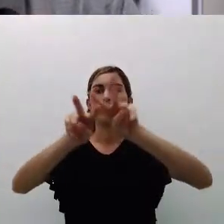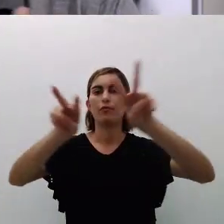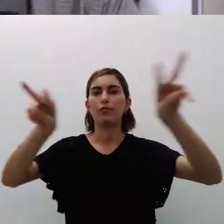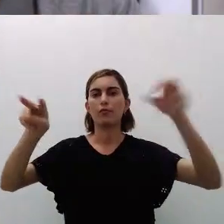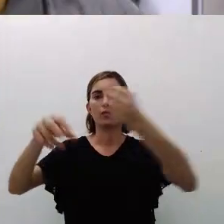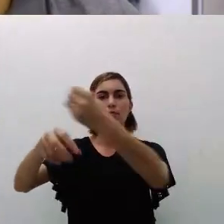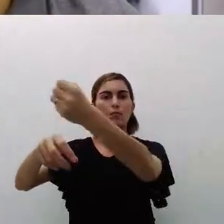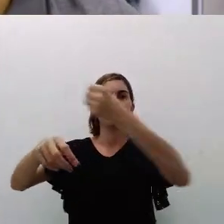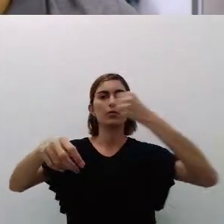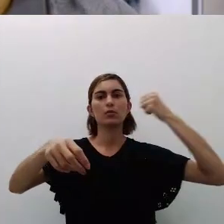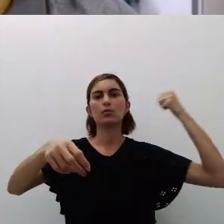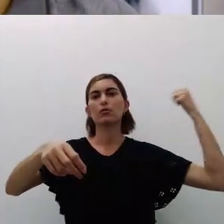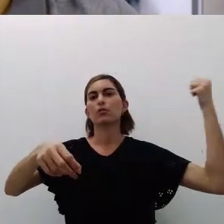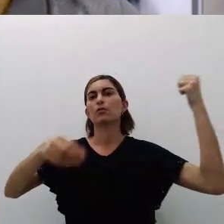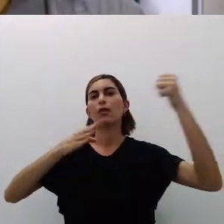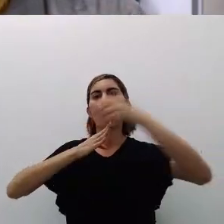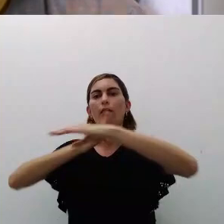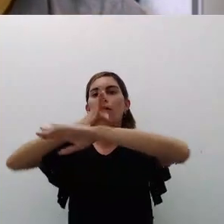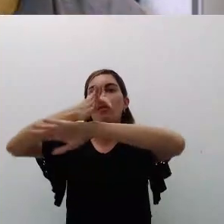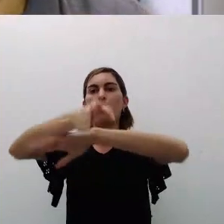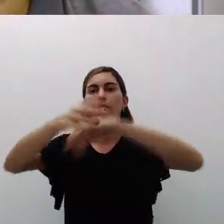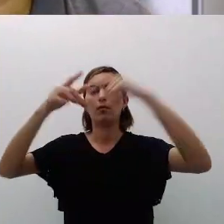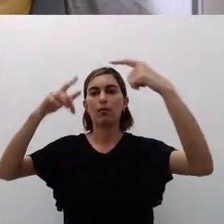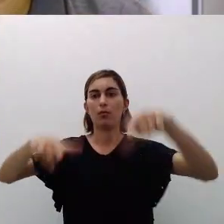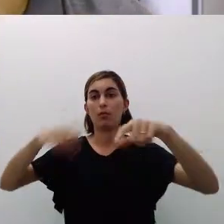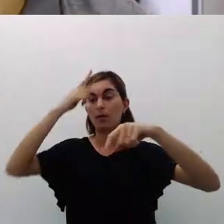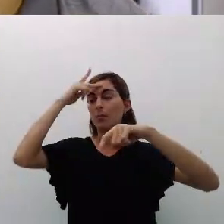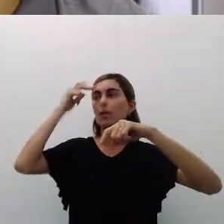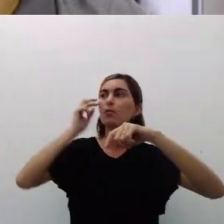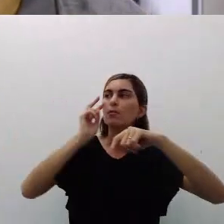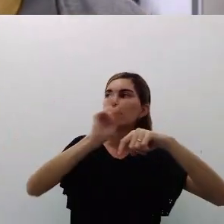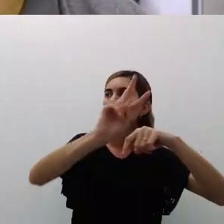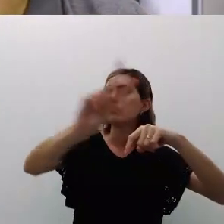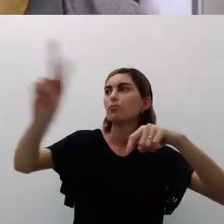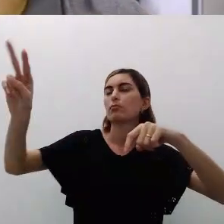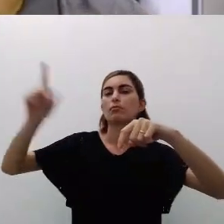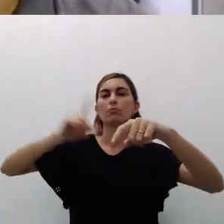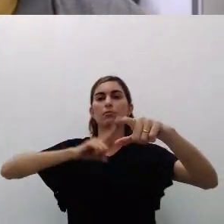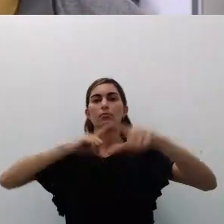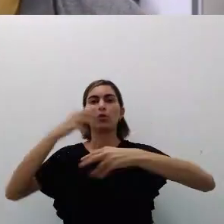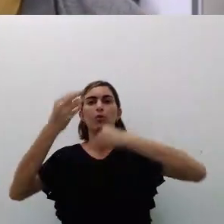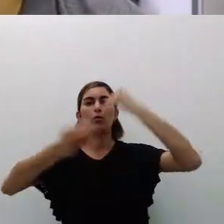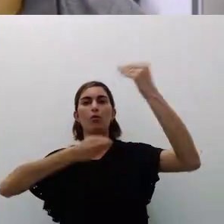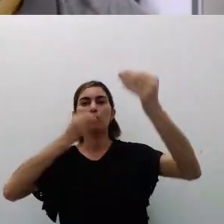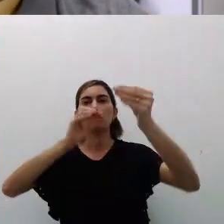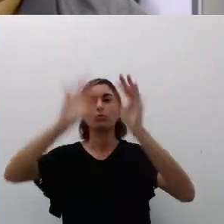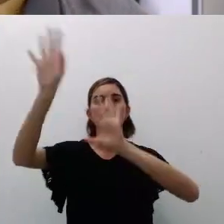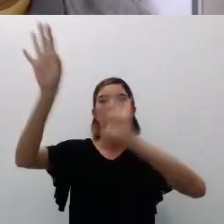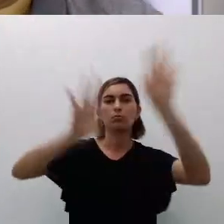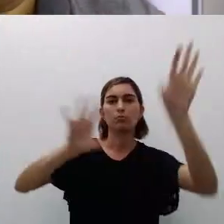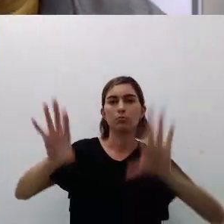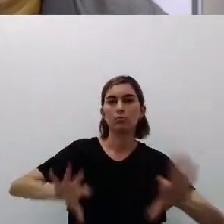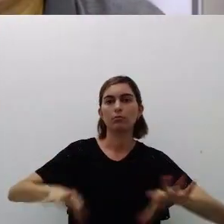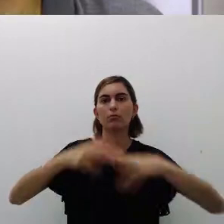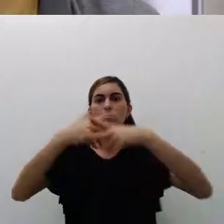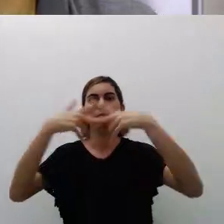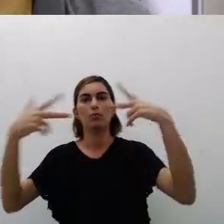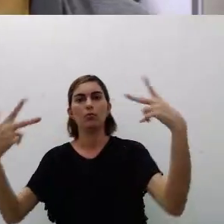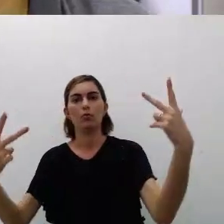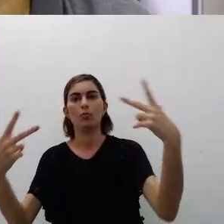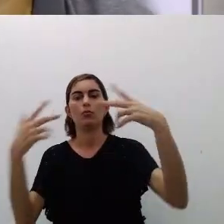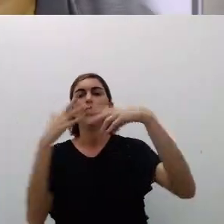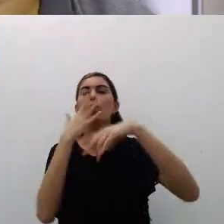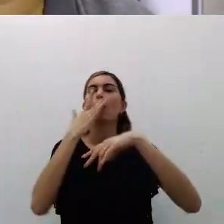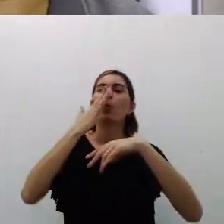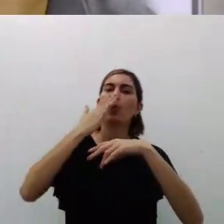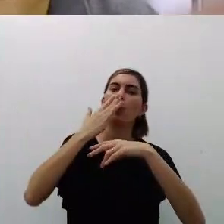que a pessoa vai ter. Como eu vou distribuir os objetos, as cores, espacejar